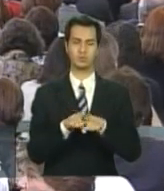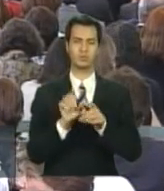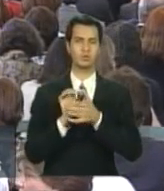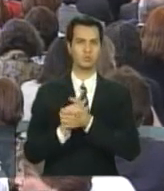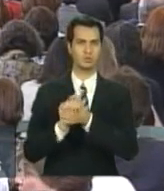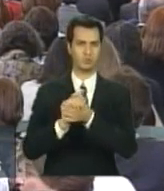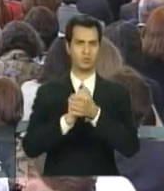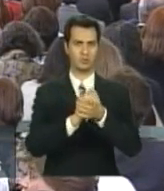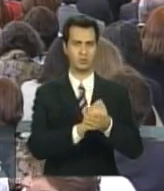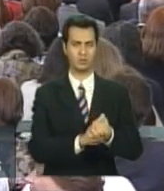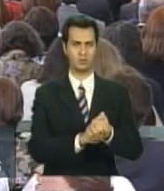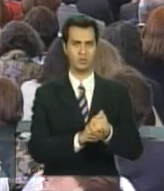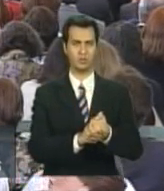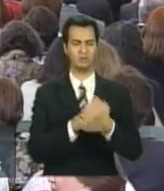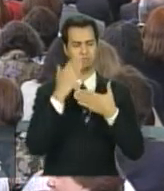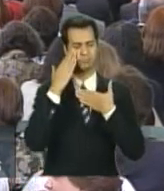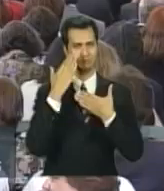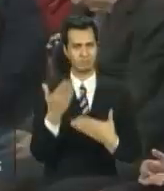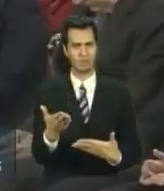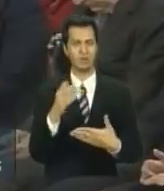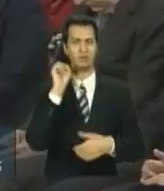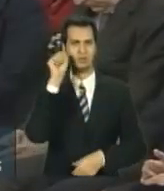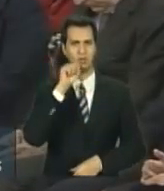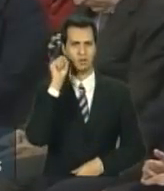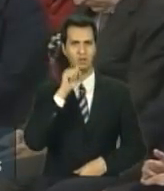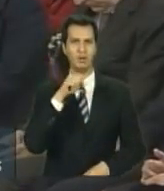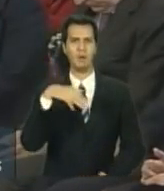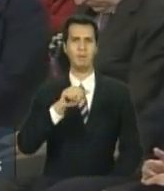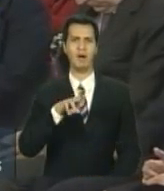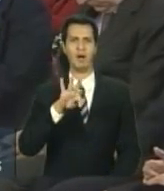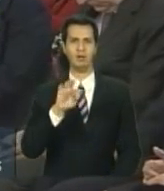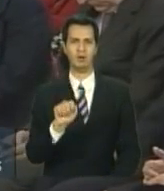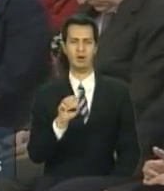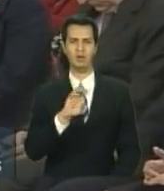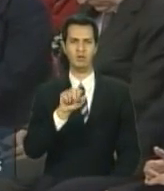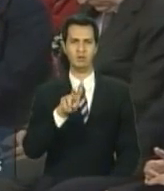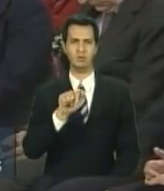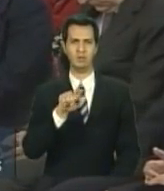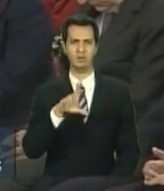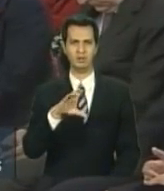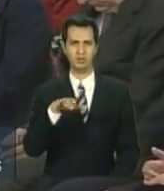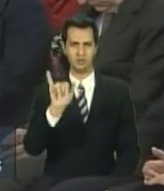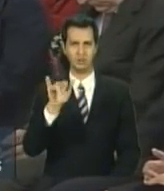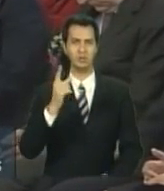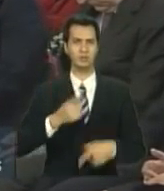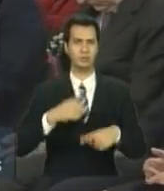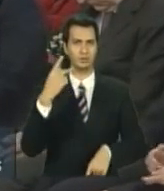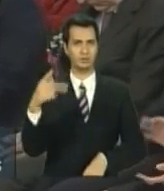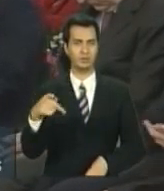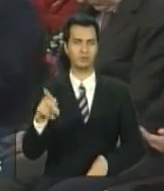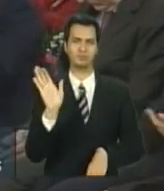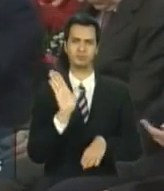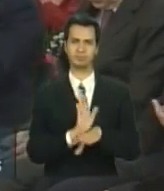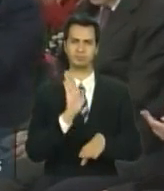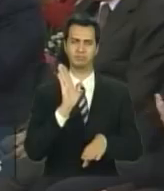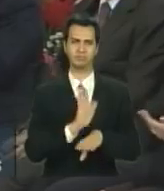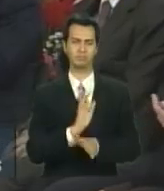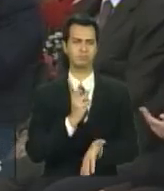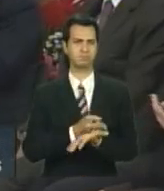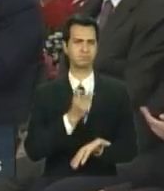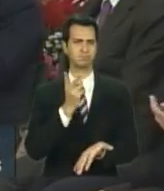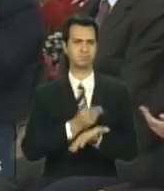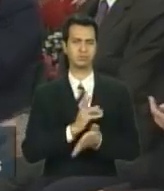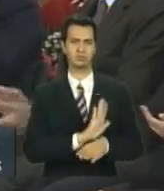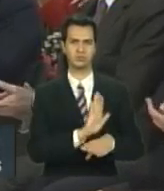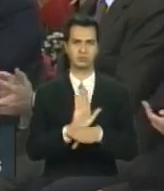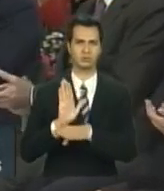um cumprimento especial e um agradecimento à senadora Marta Suplicy pela sua contribuição inequívoca à